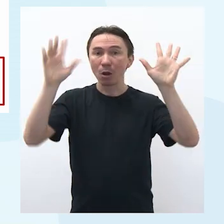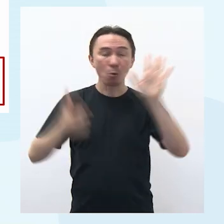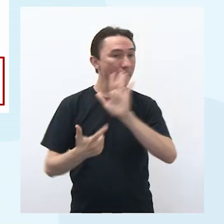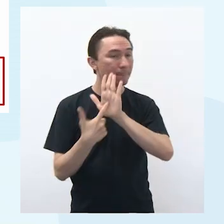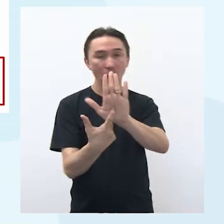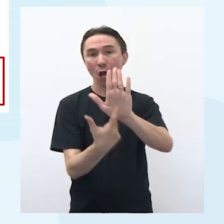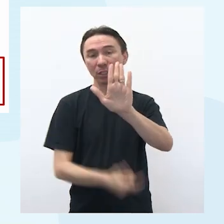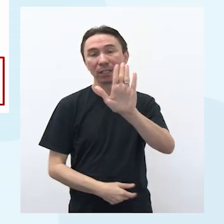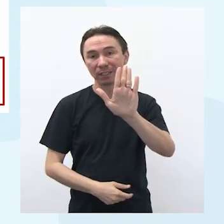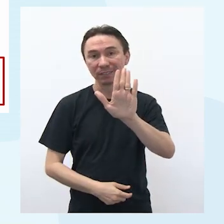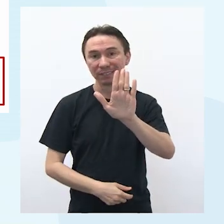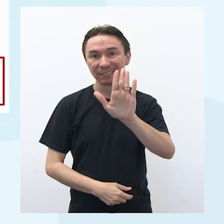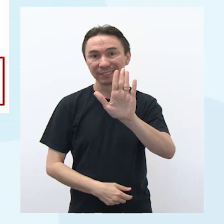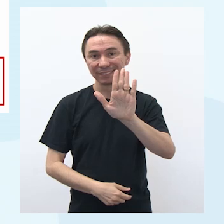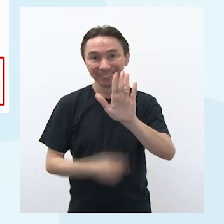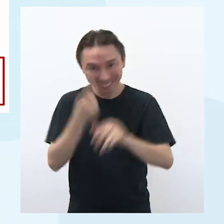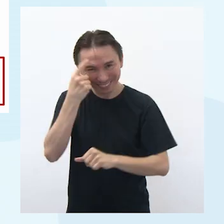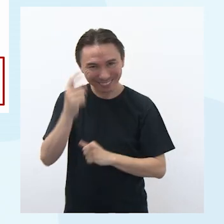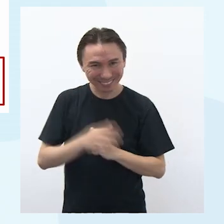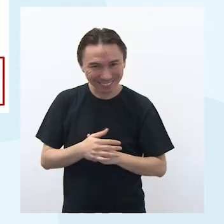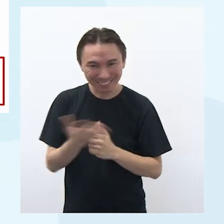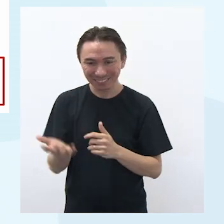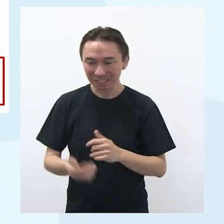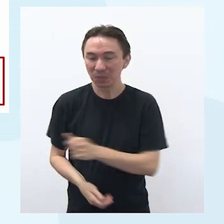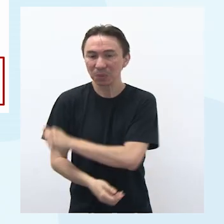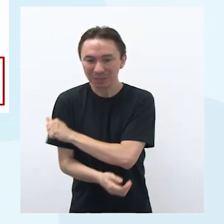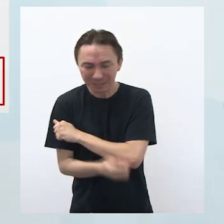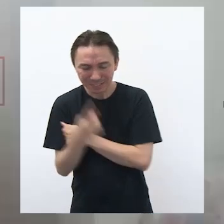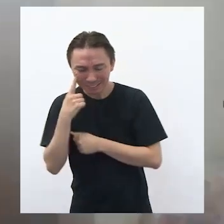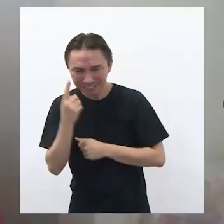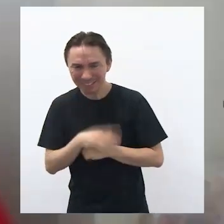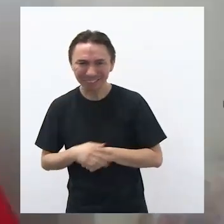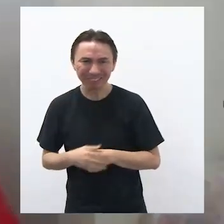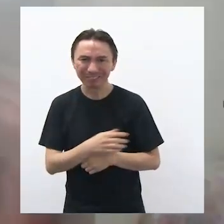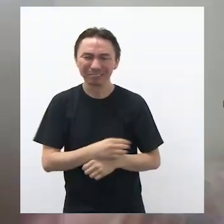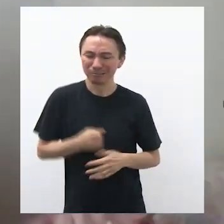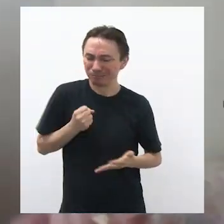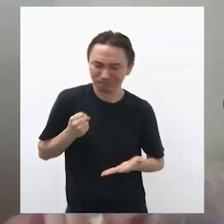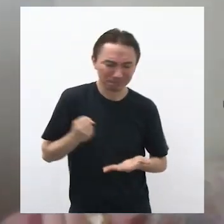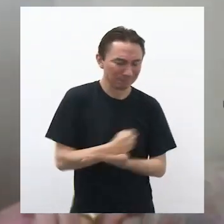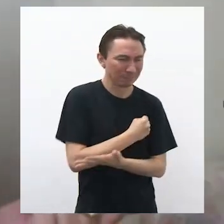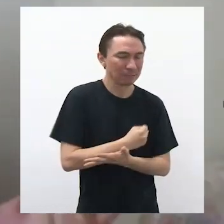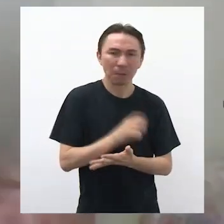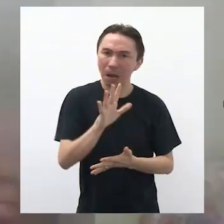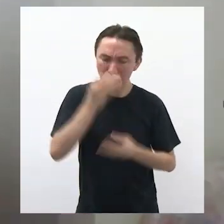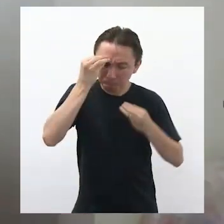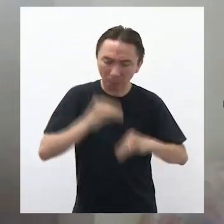relação do quanto de tolerância à frustração ele vai precisar nesse processo de